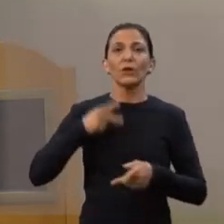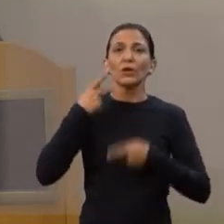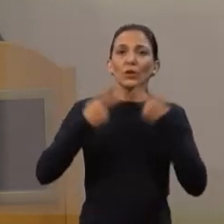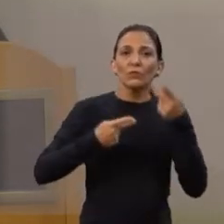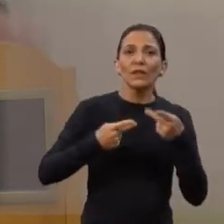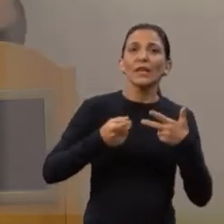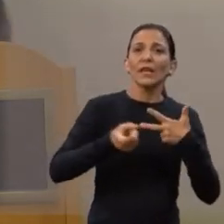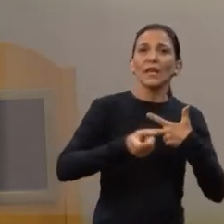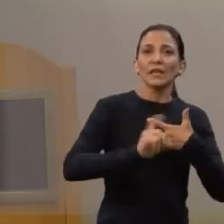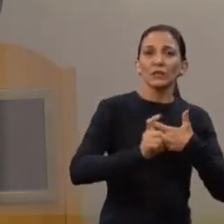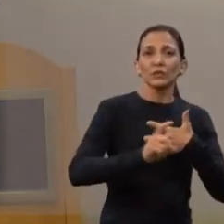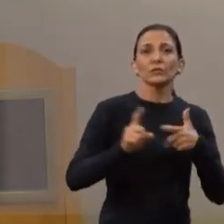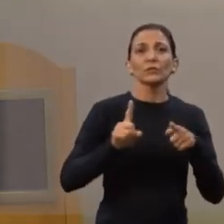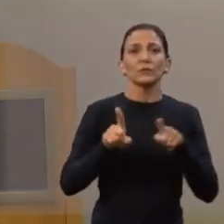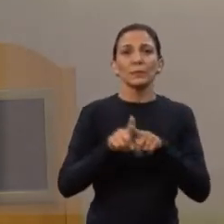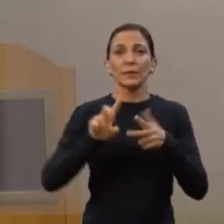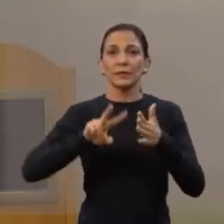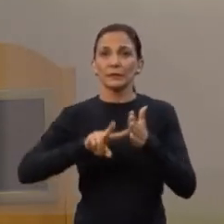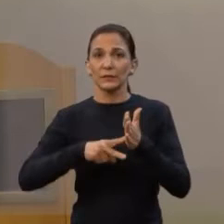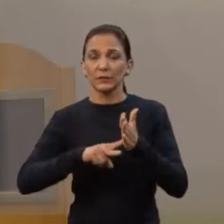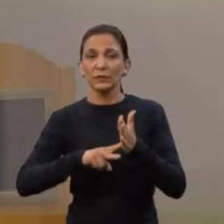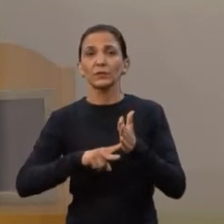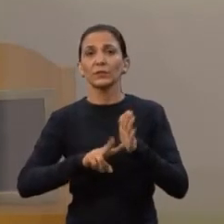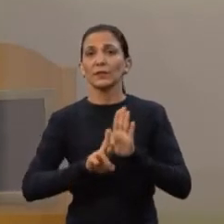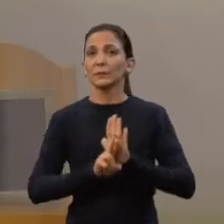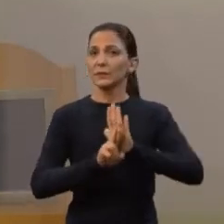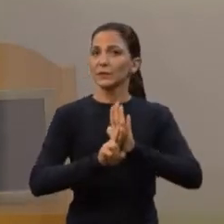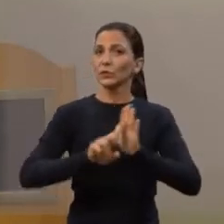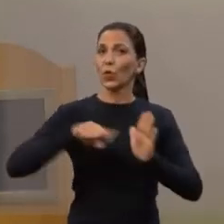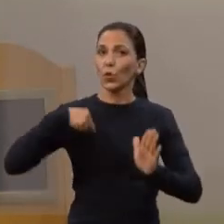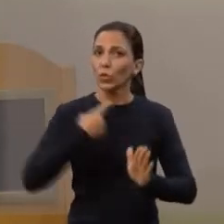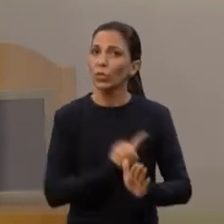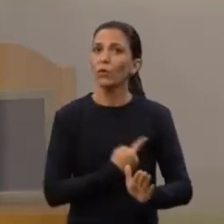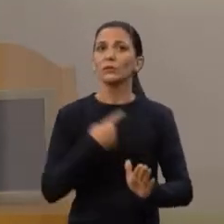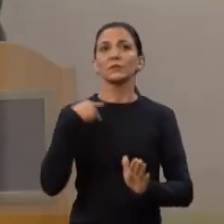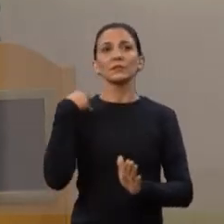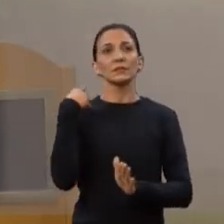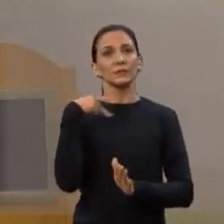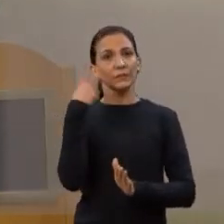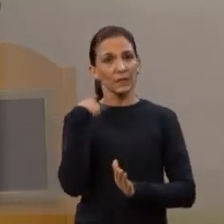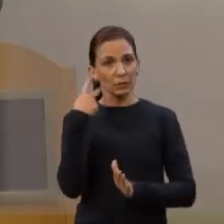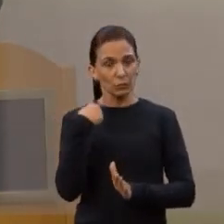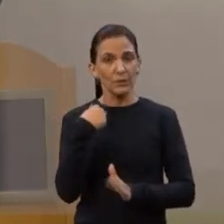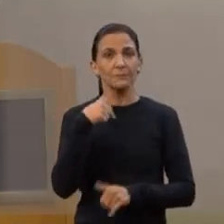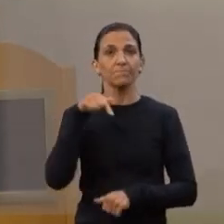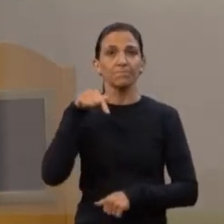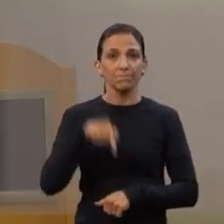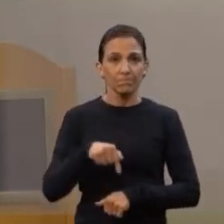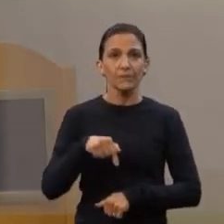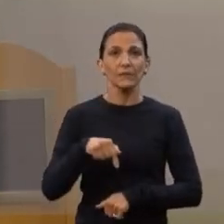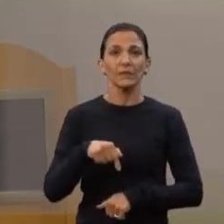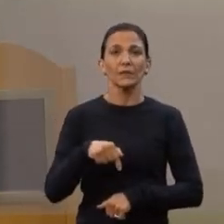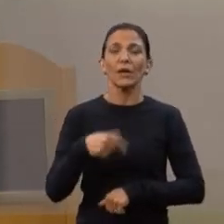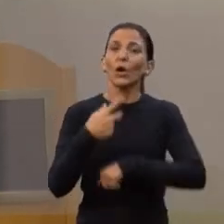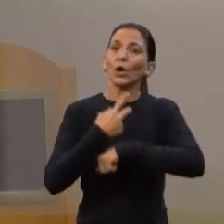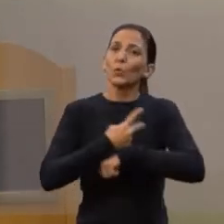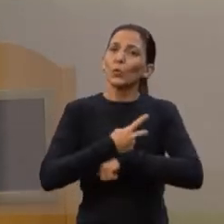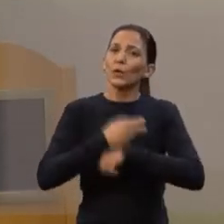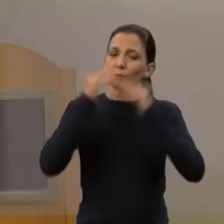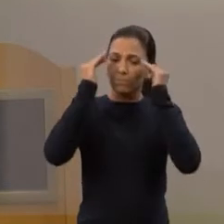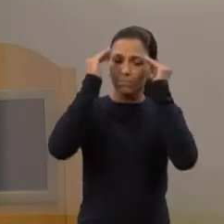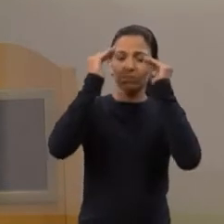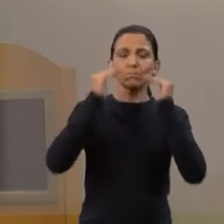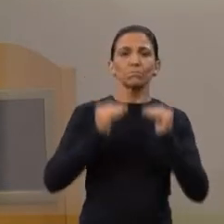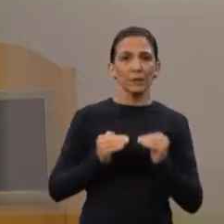Executivo por cismar foi na fala de nós vereadores vereadores essa casa ela sentiu procurada com